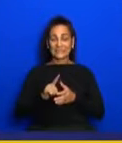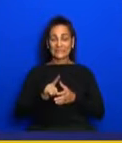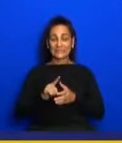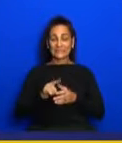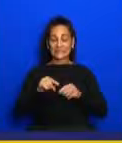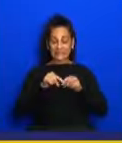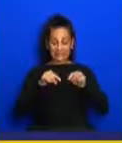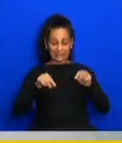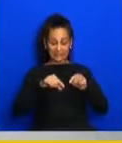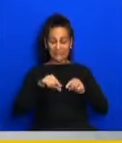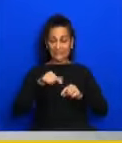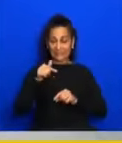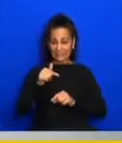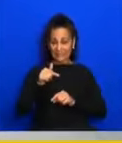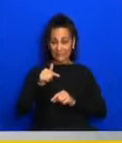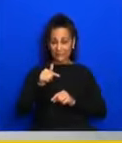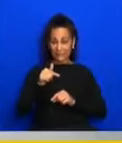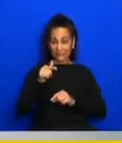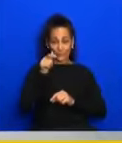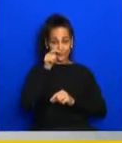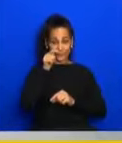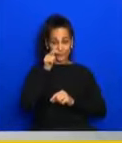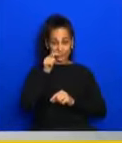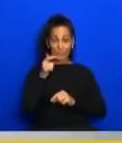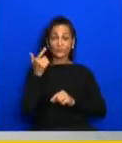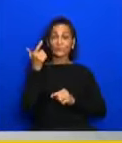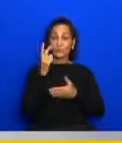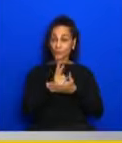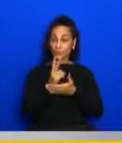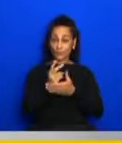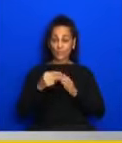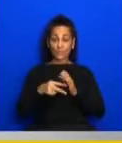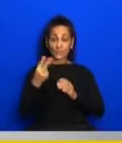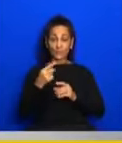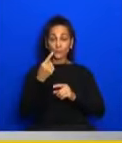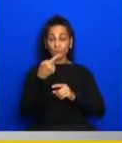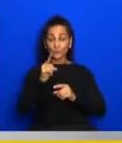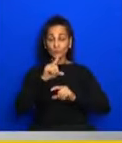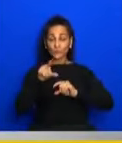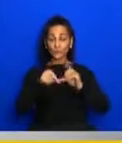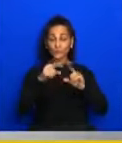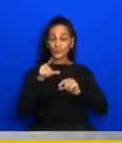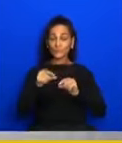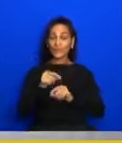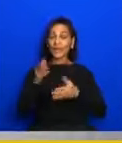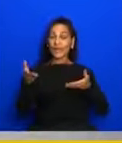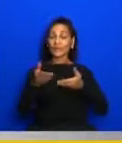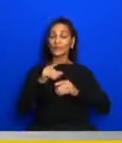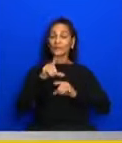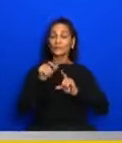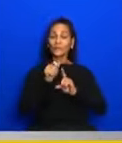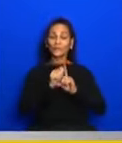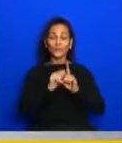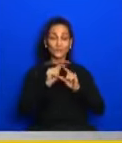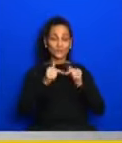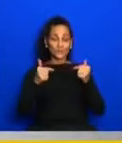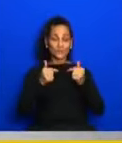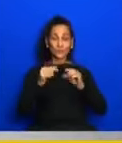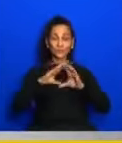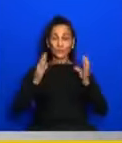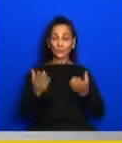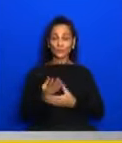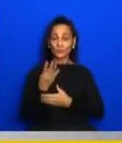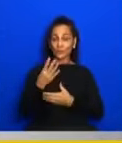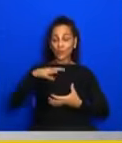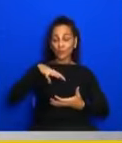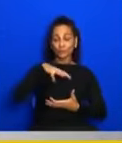confirmação das sete dezenas sorteadas, passaremos à segunda e última etapa do sorteio. Agora, o sorteio do mês da sorte. O globo